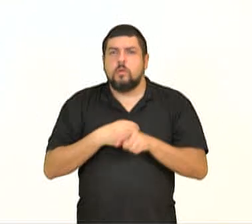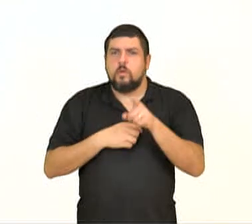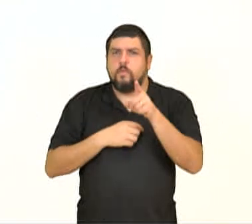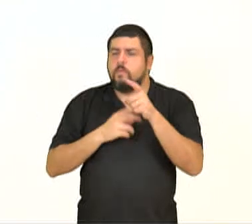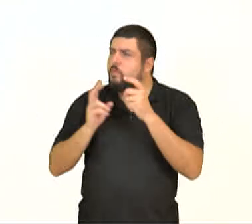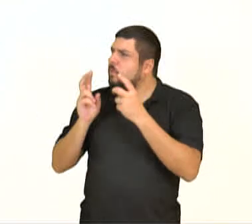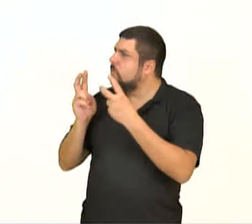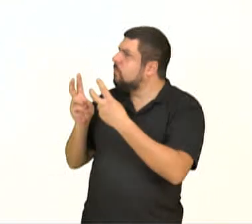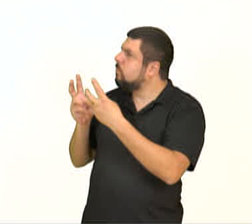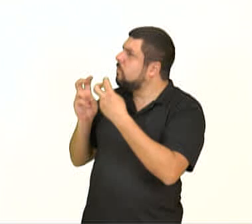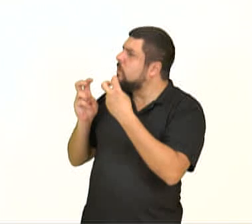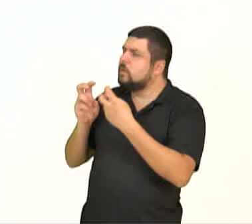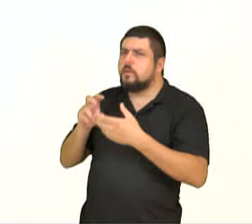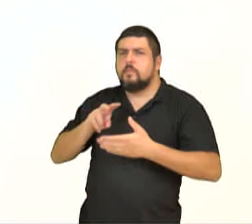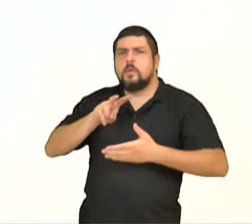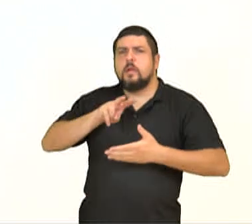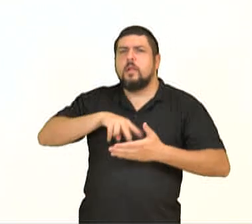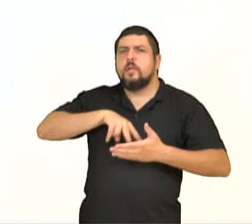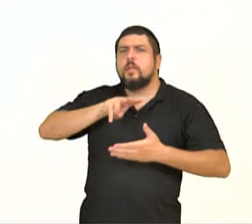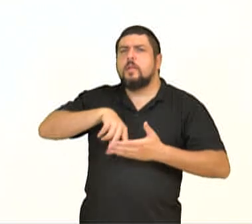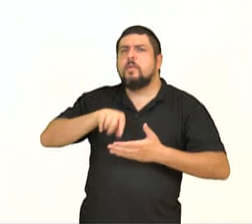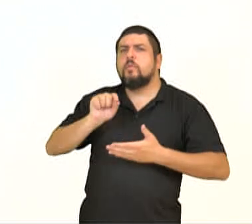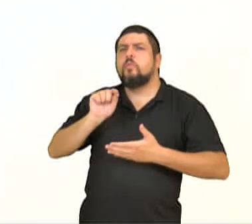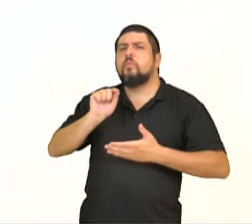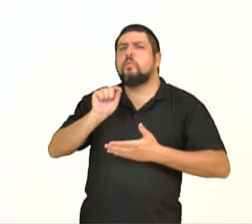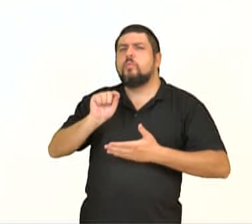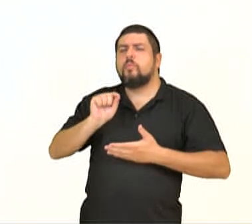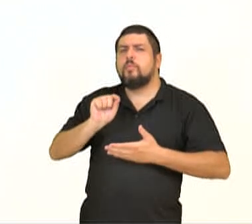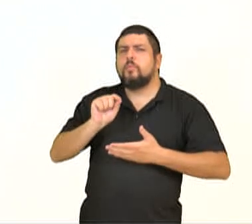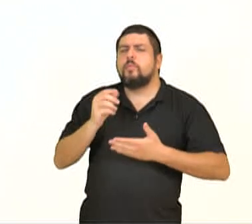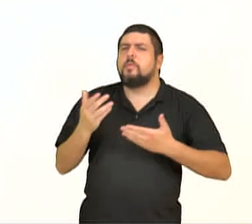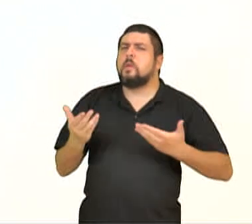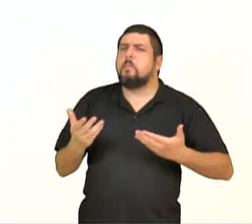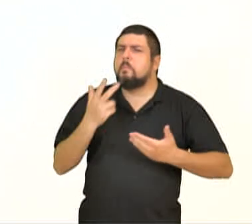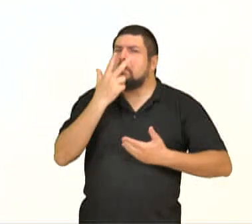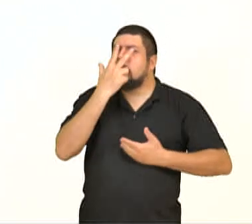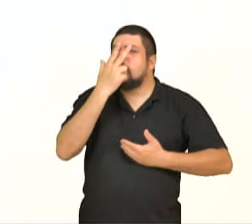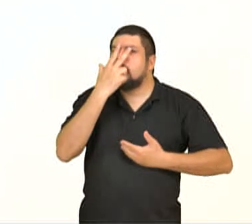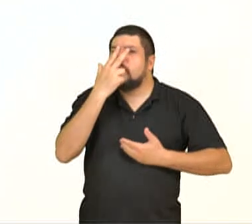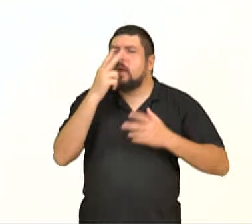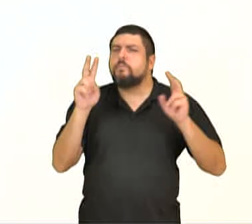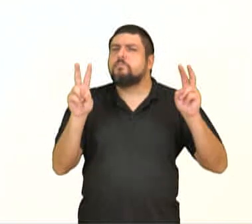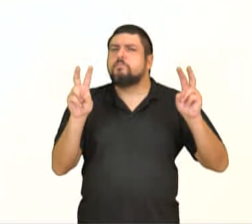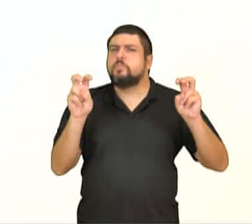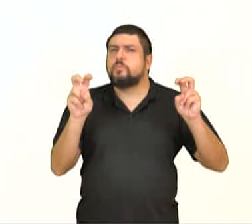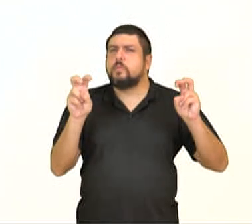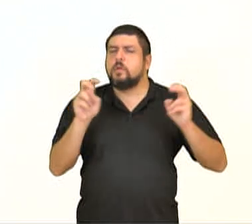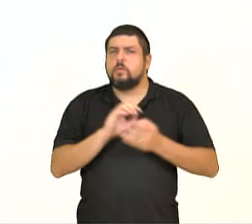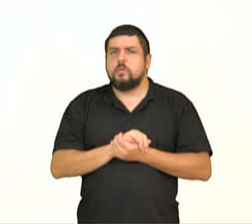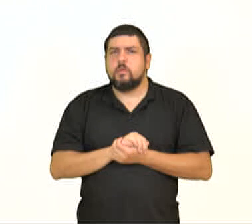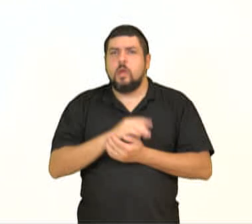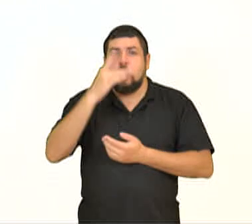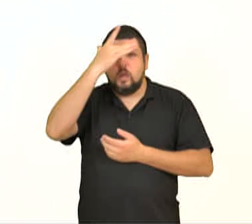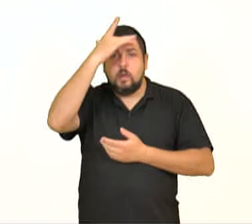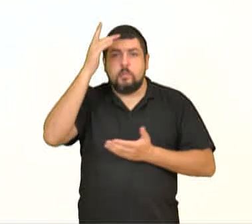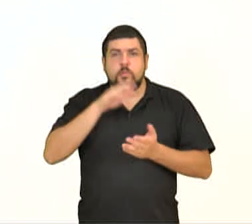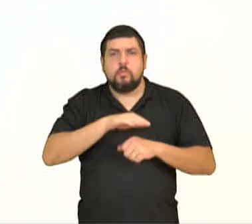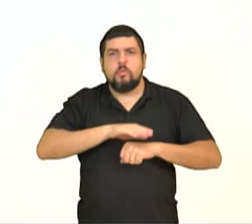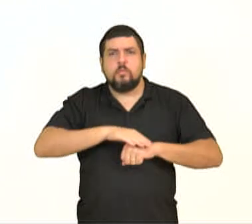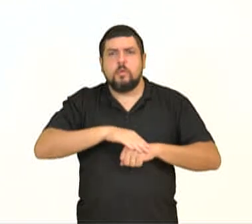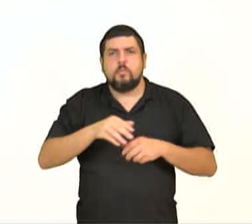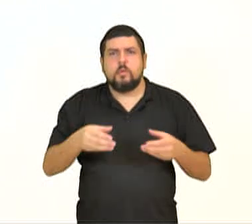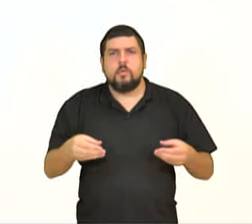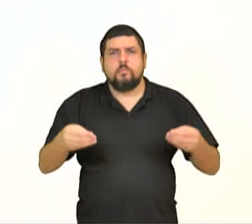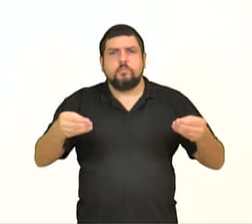que eles estão lendo ali, de que forma que a pessoa que está segurando esse material impresso, que provavelmente é